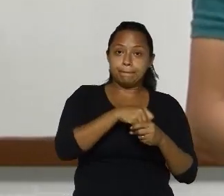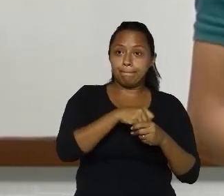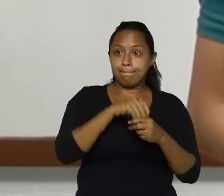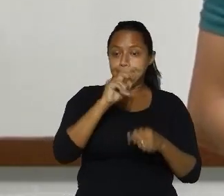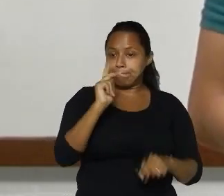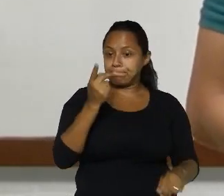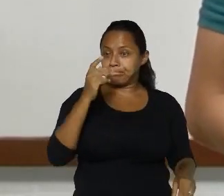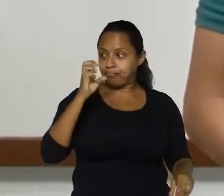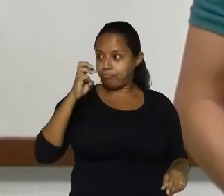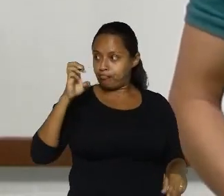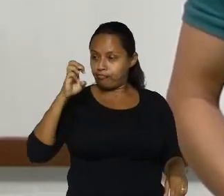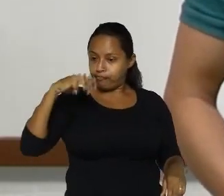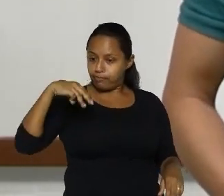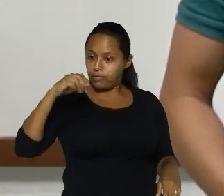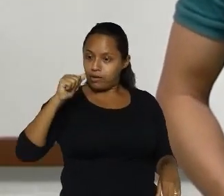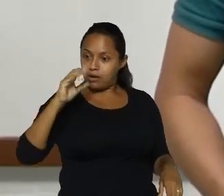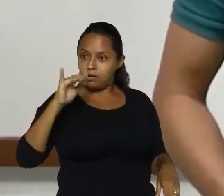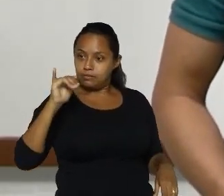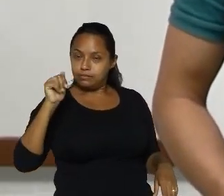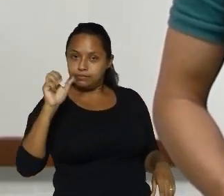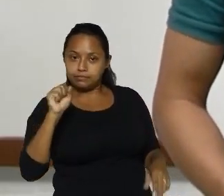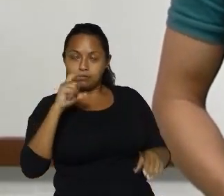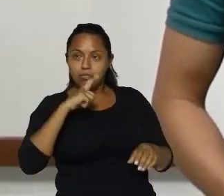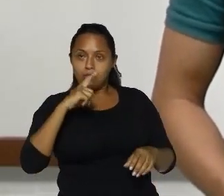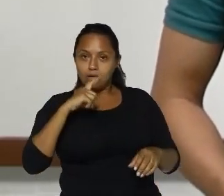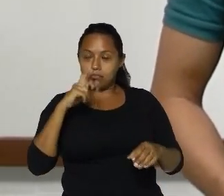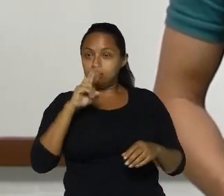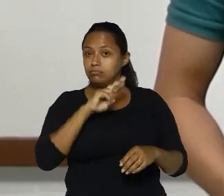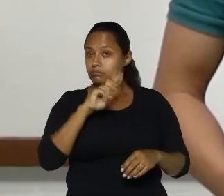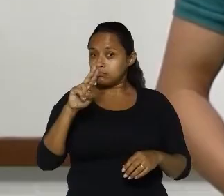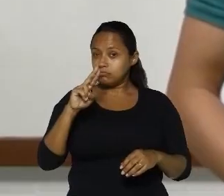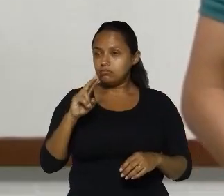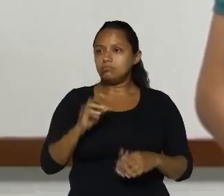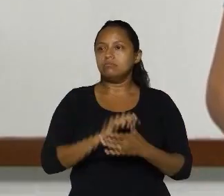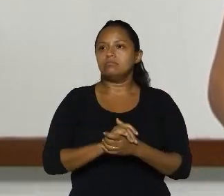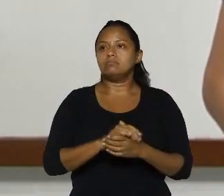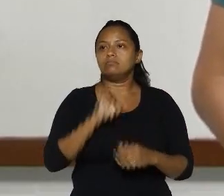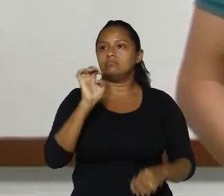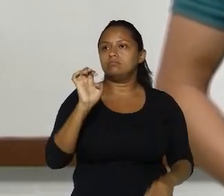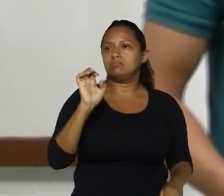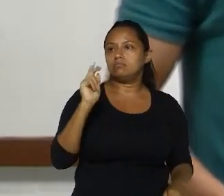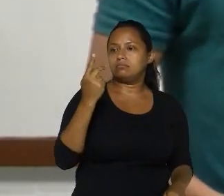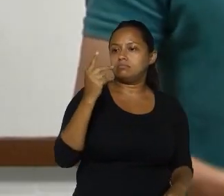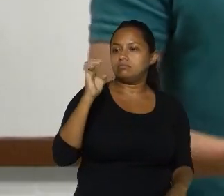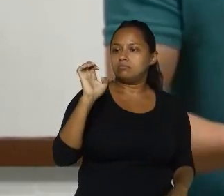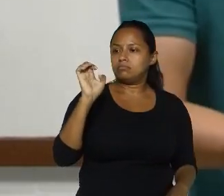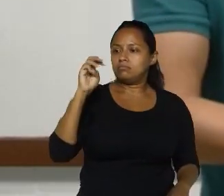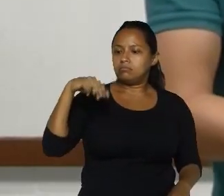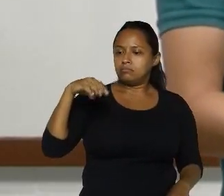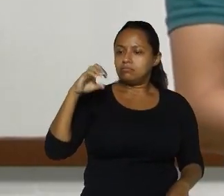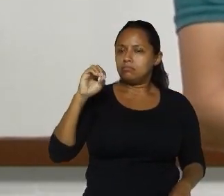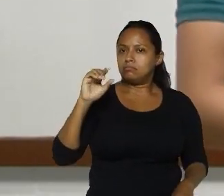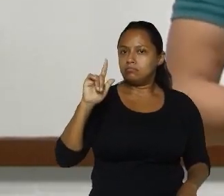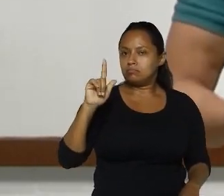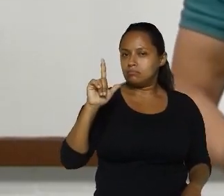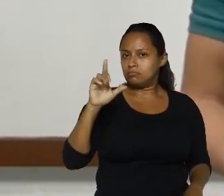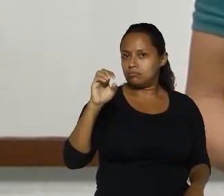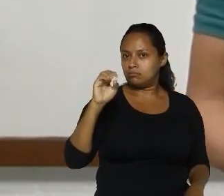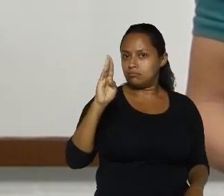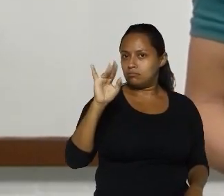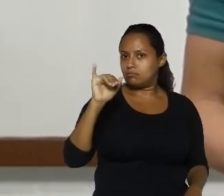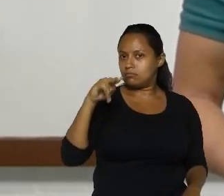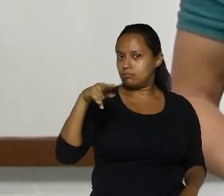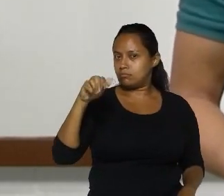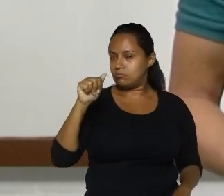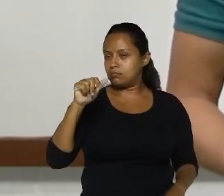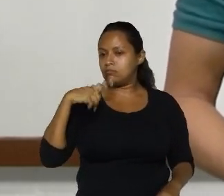muito importante, chamada de hemoglobina. A hemoglobina, ela é